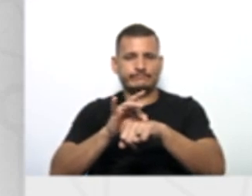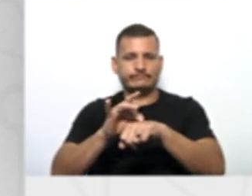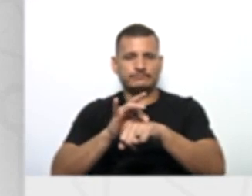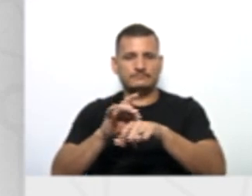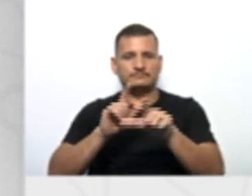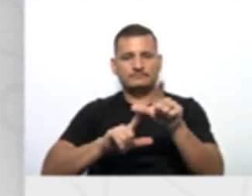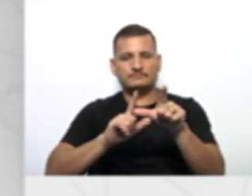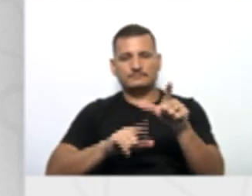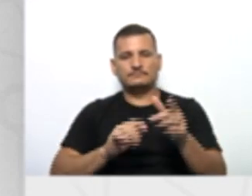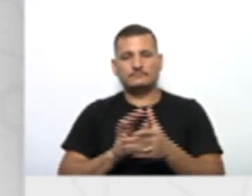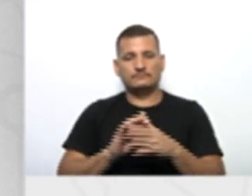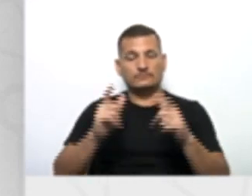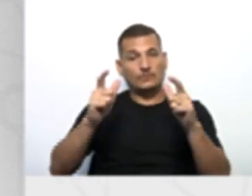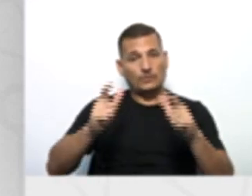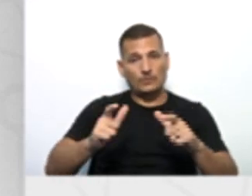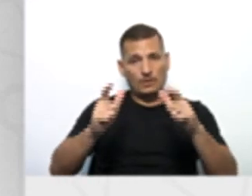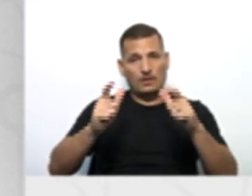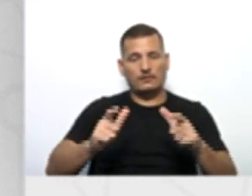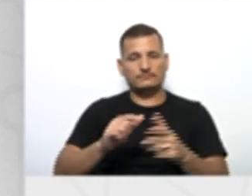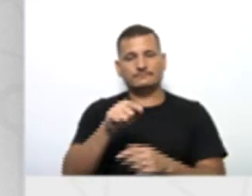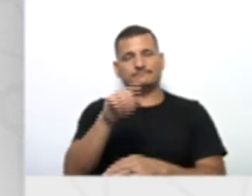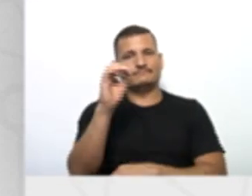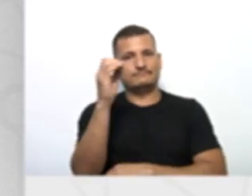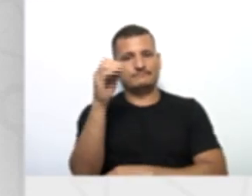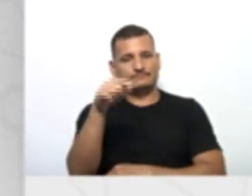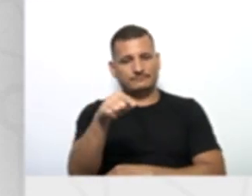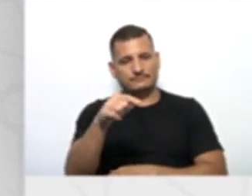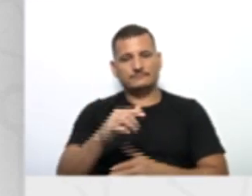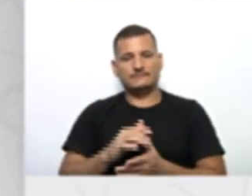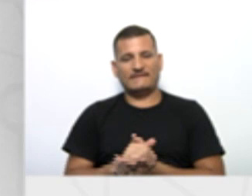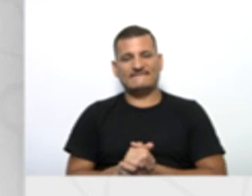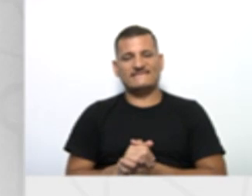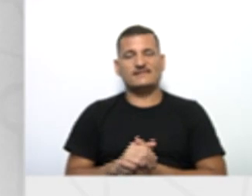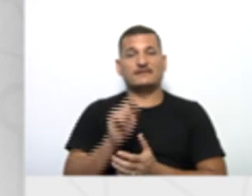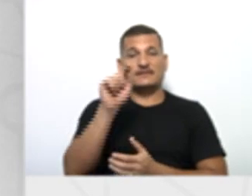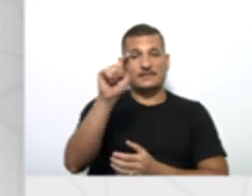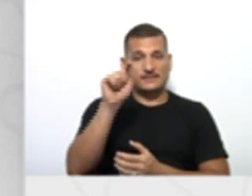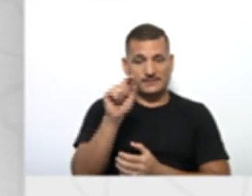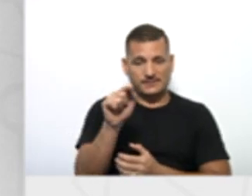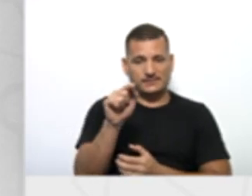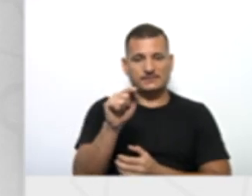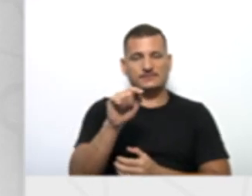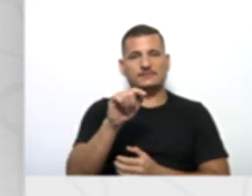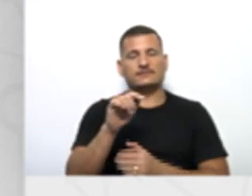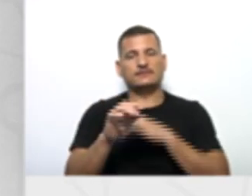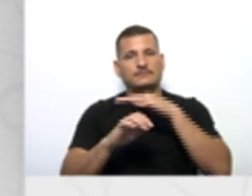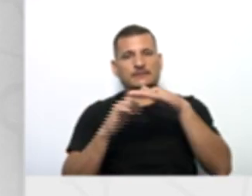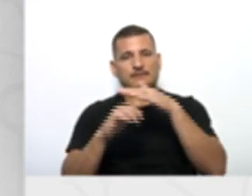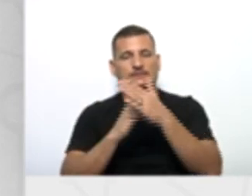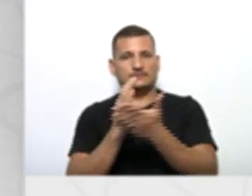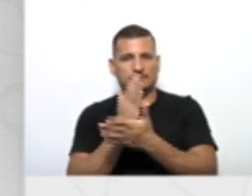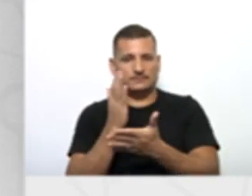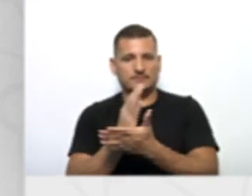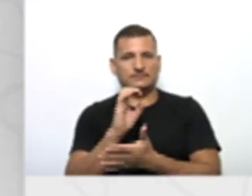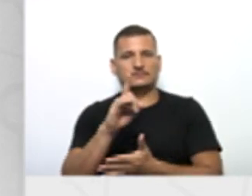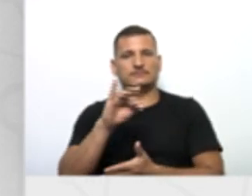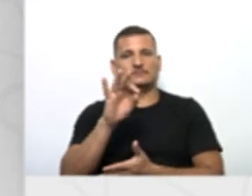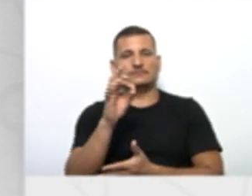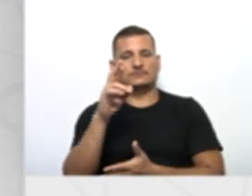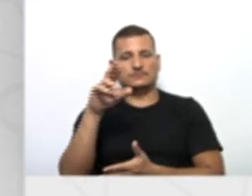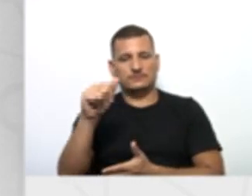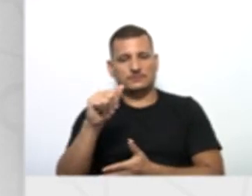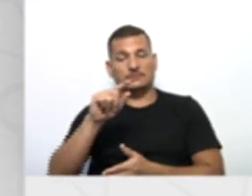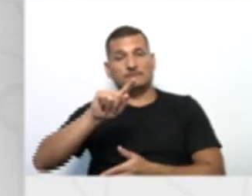o local, ó, aqui no caso foi Porto Alegre, dois pontos, a editora, vírgula, o ano, e